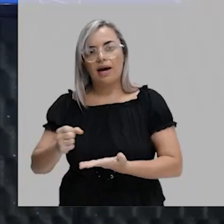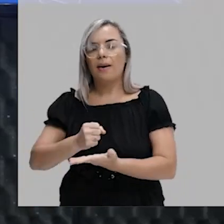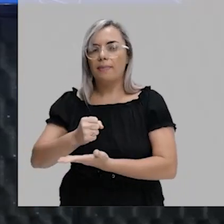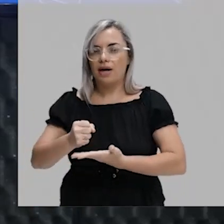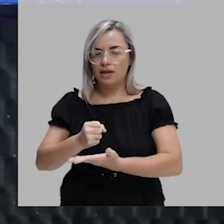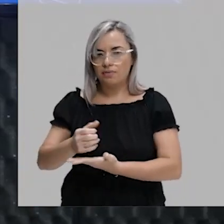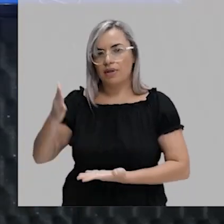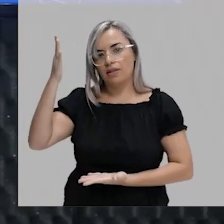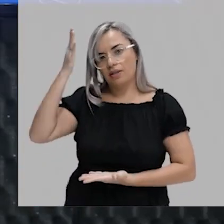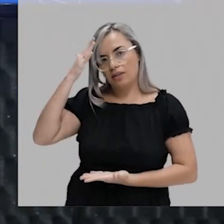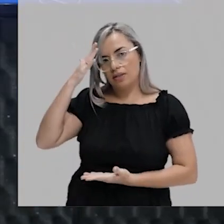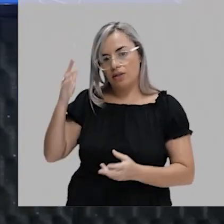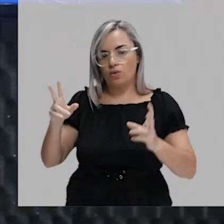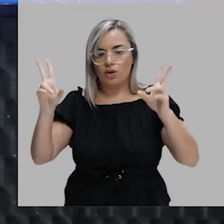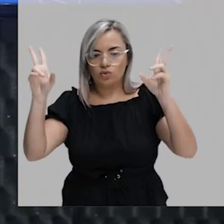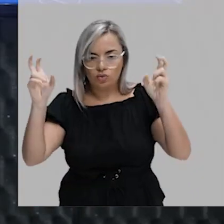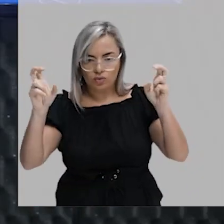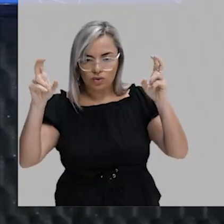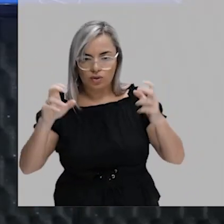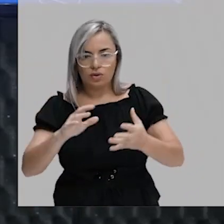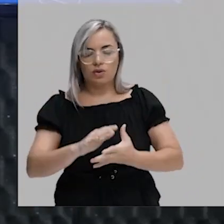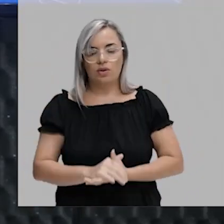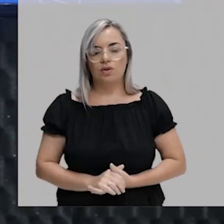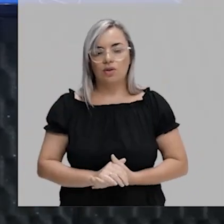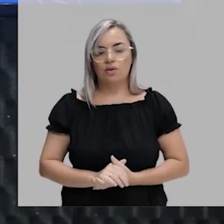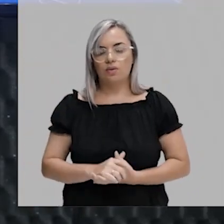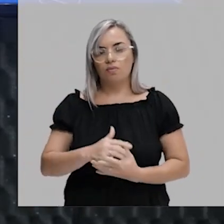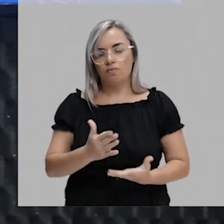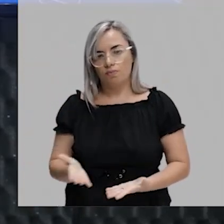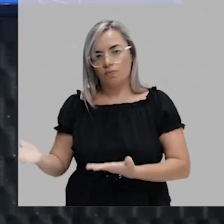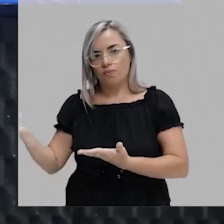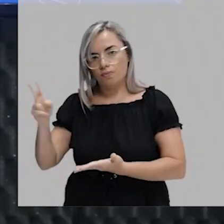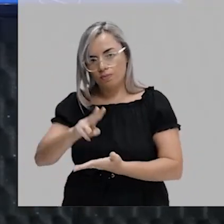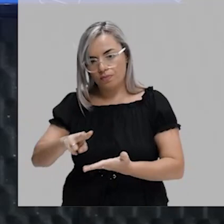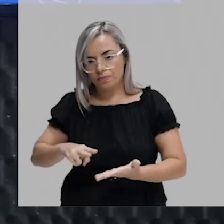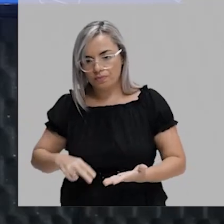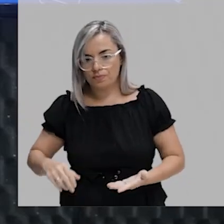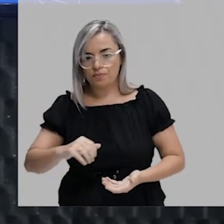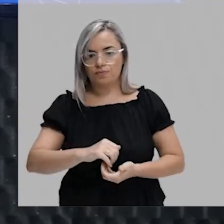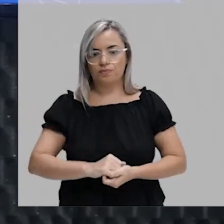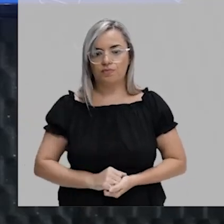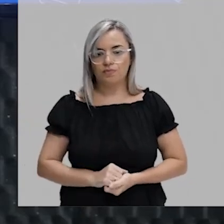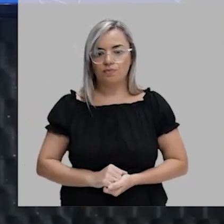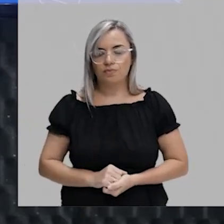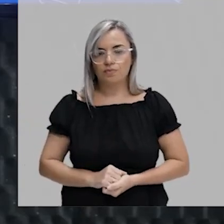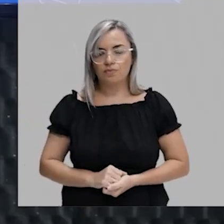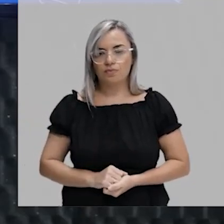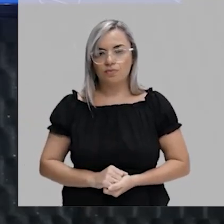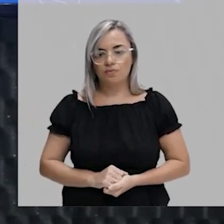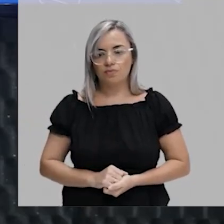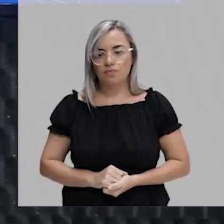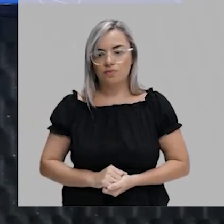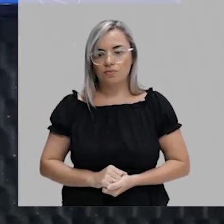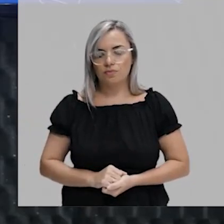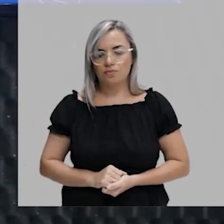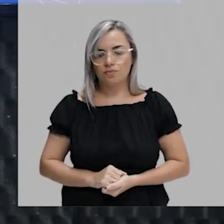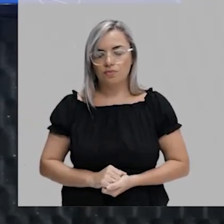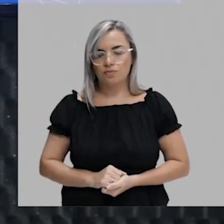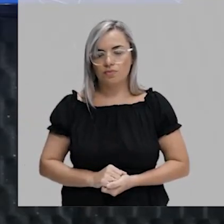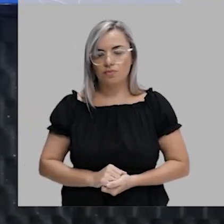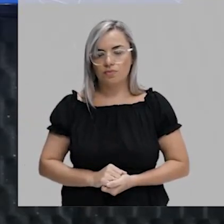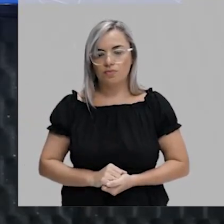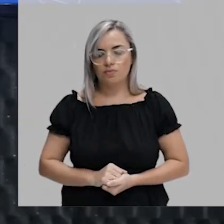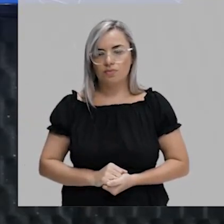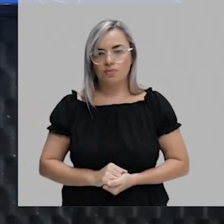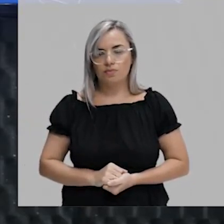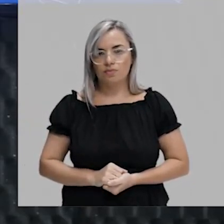que é a difusão? Difusão é a passagem de soluto do meio mais concentrado para o